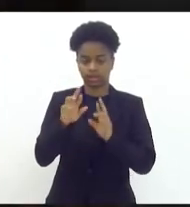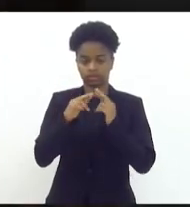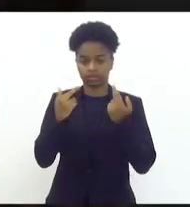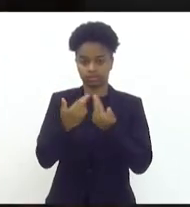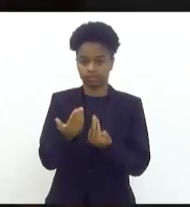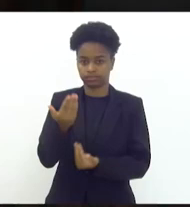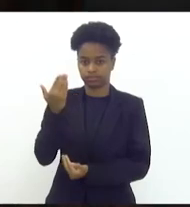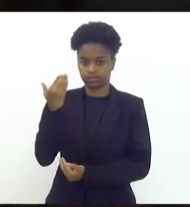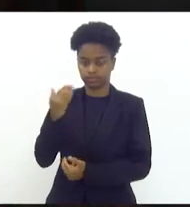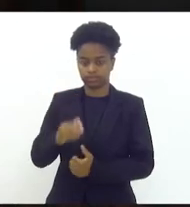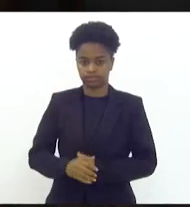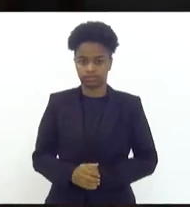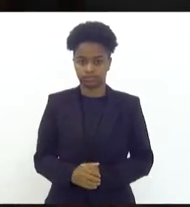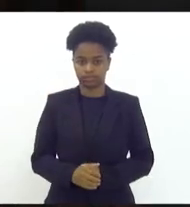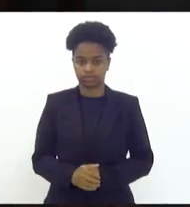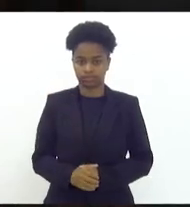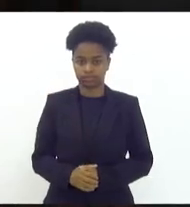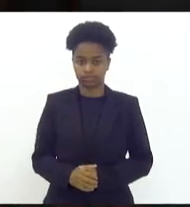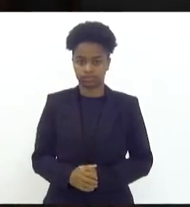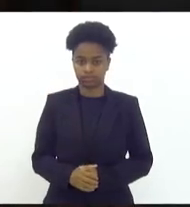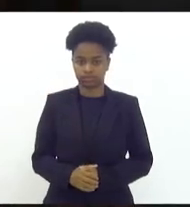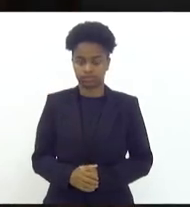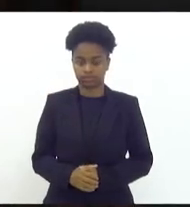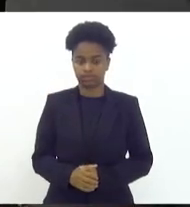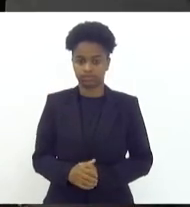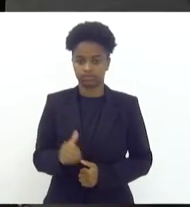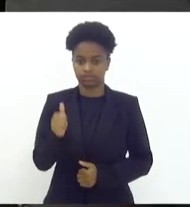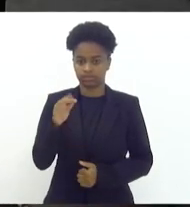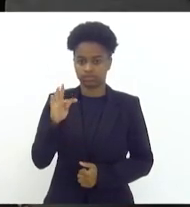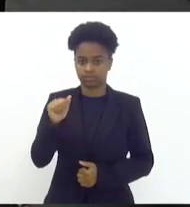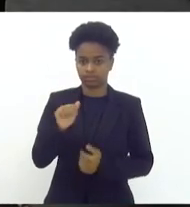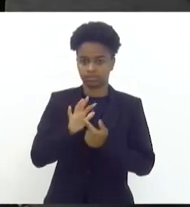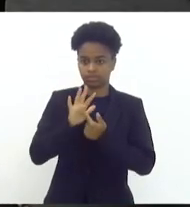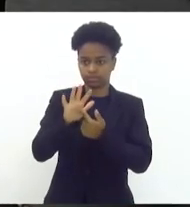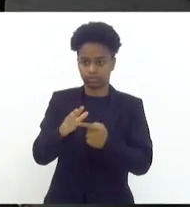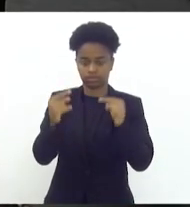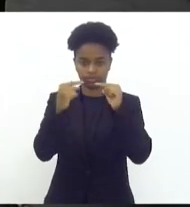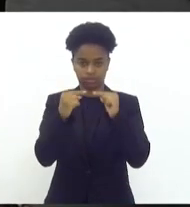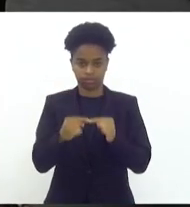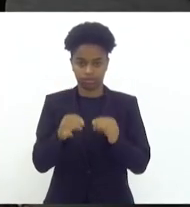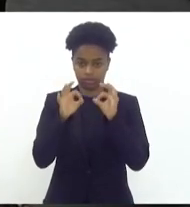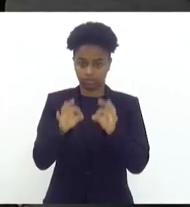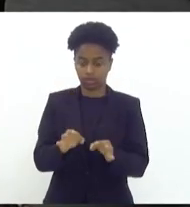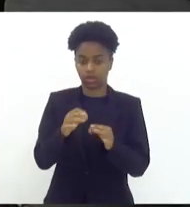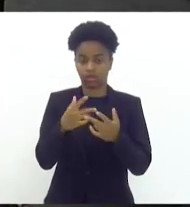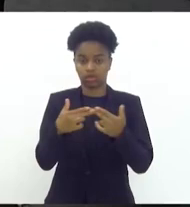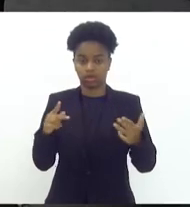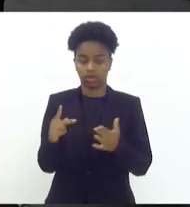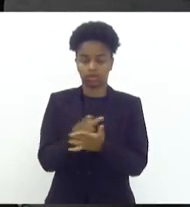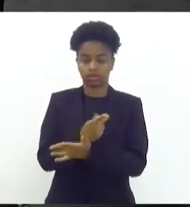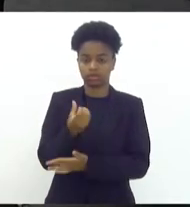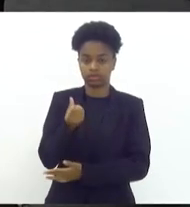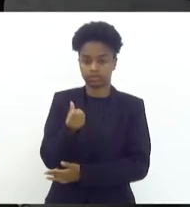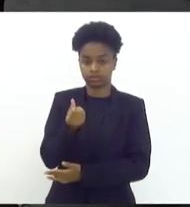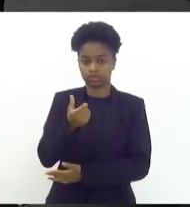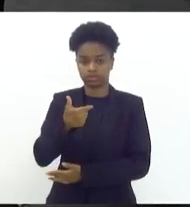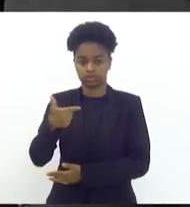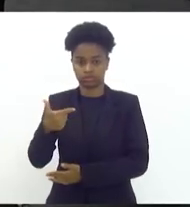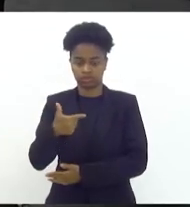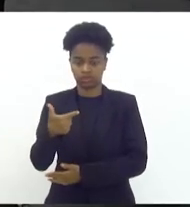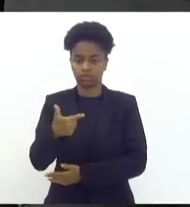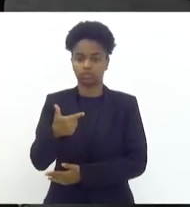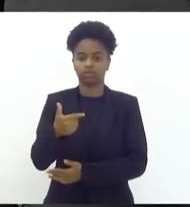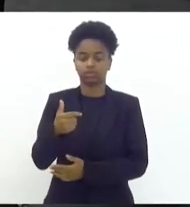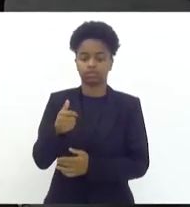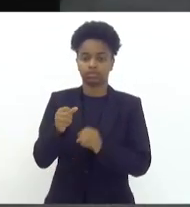anterior senhor presidente ata reflete com exatidão ocorrido na sexagésima segunda